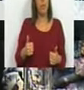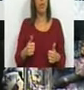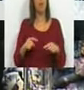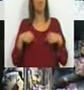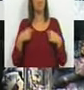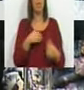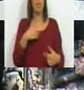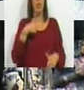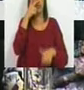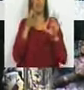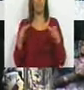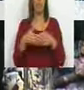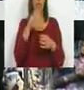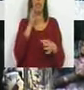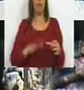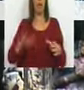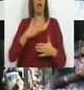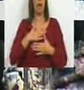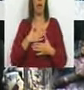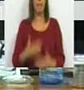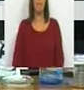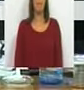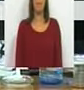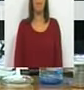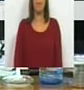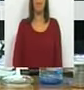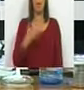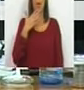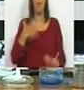da própria saúde das populações do nosso território. Muito obrigado, Sr. Deputado. Dava agora...